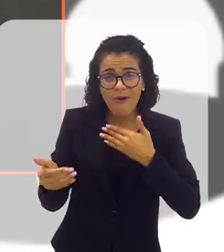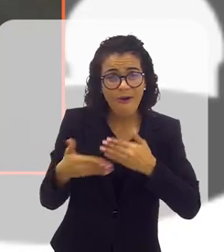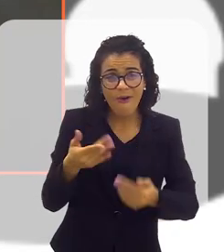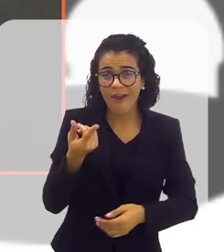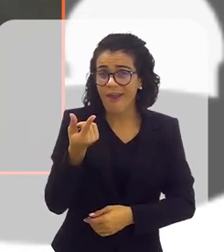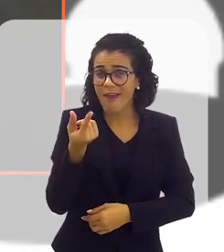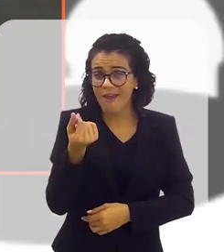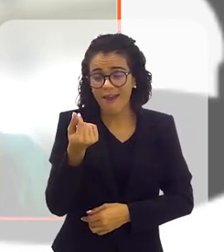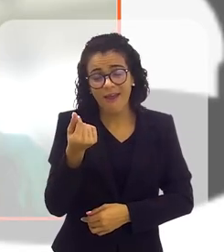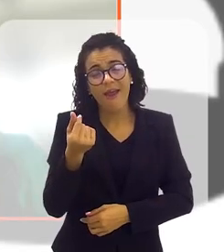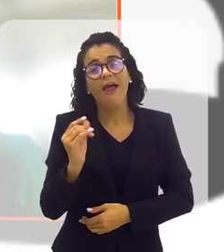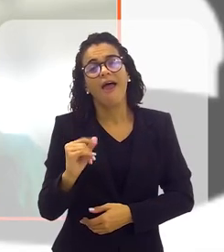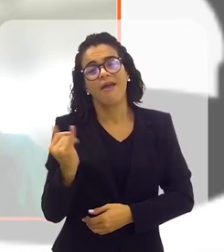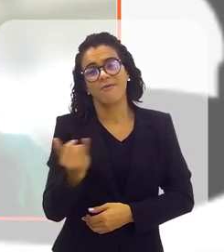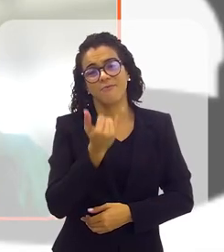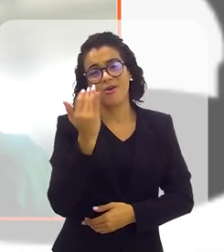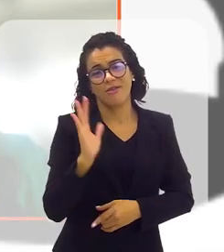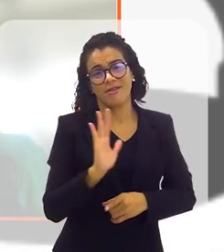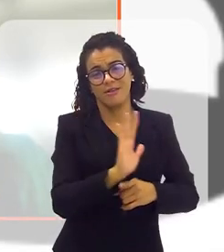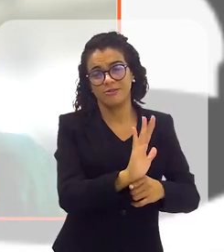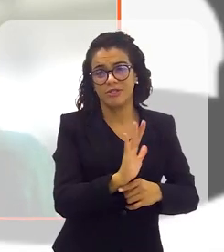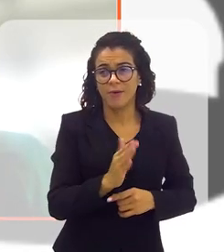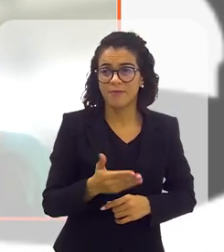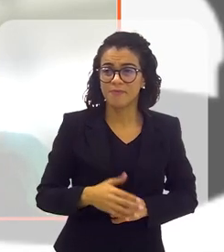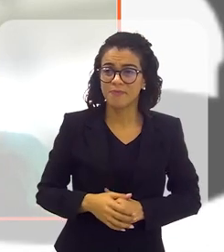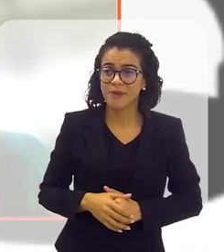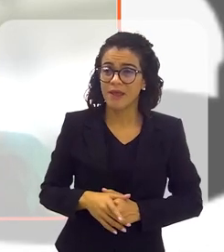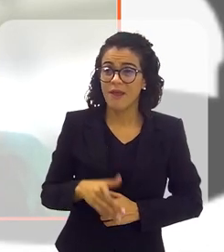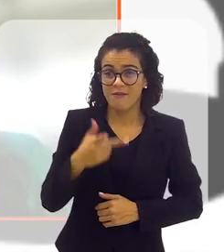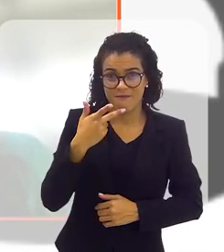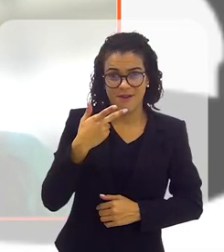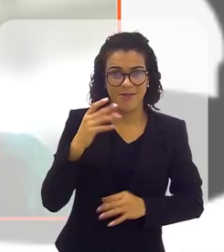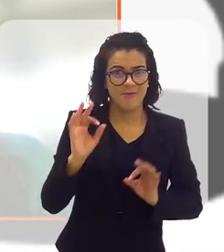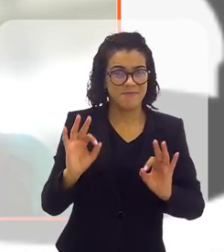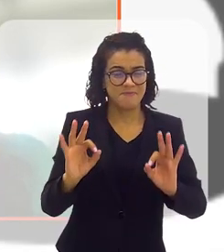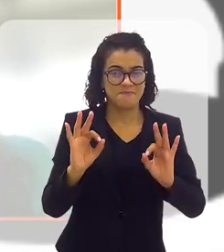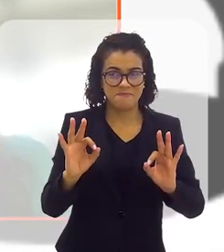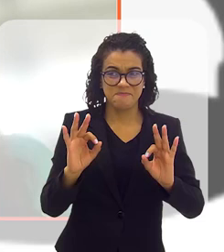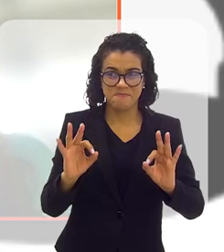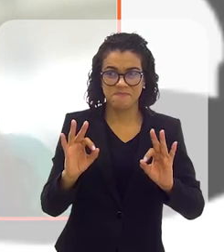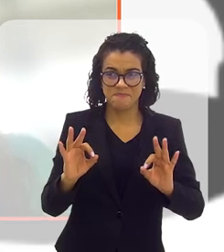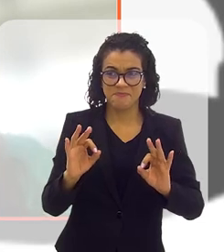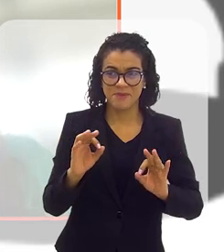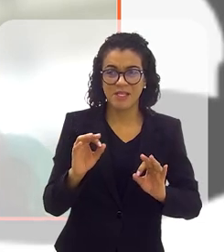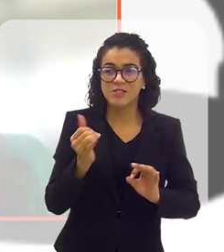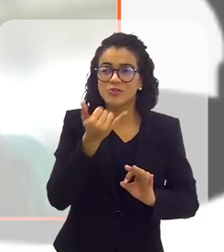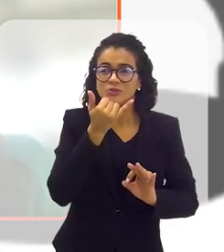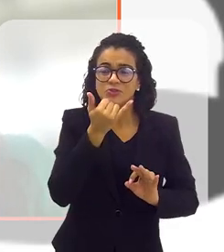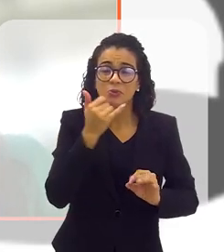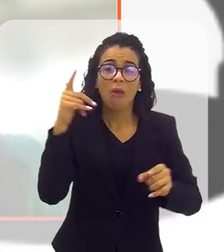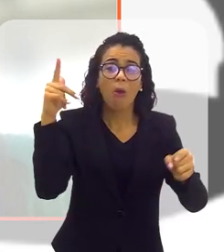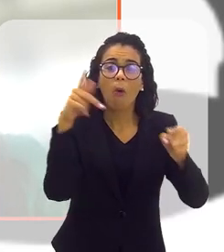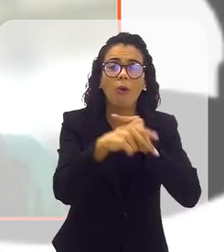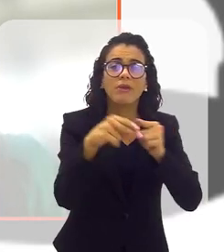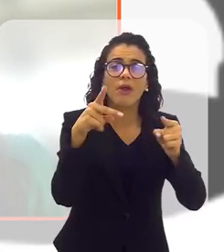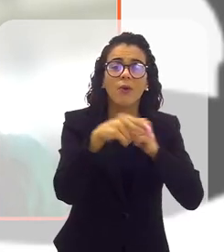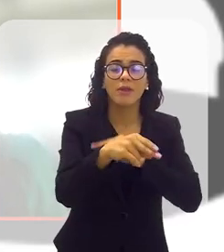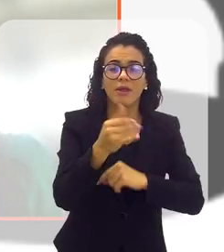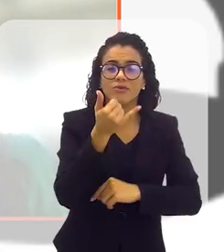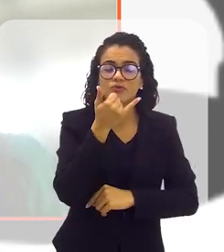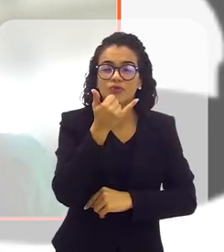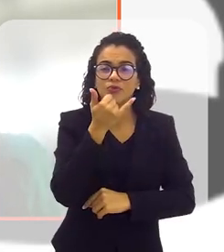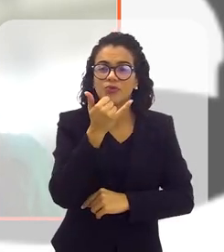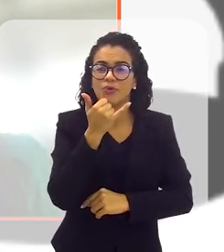é importante e faz a diferença. Para A Elô onde? disse muito bem, Cláudia, desculpe, pode eu